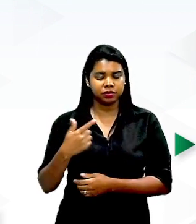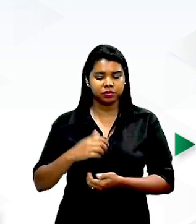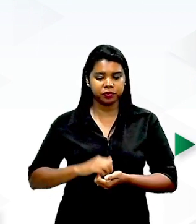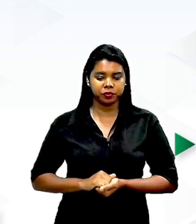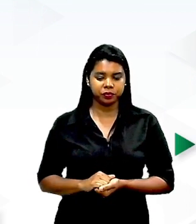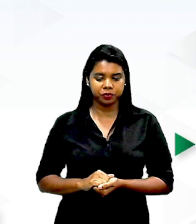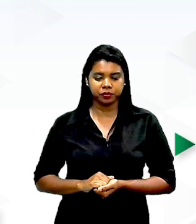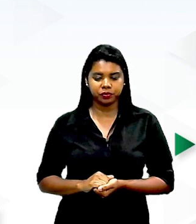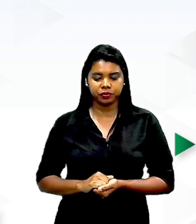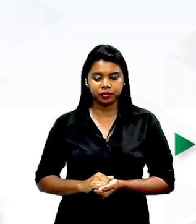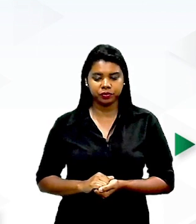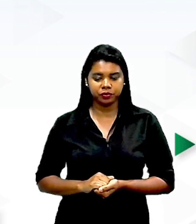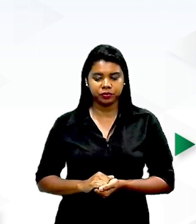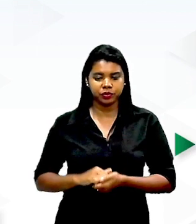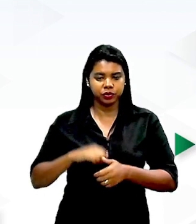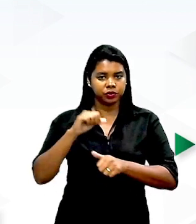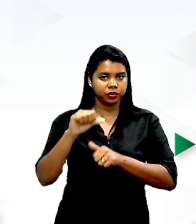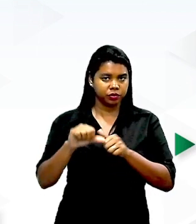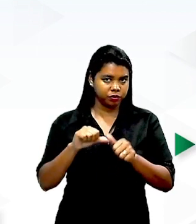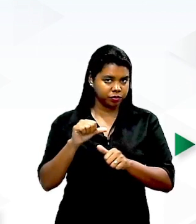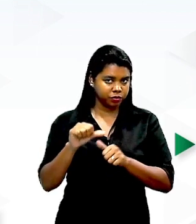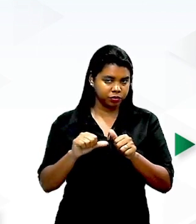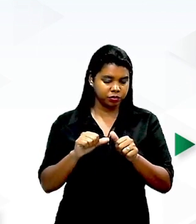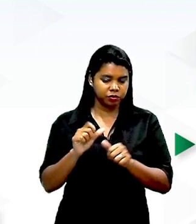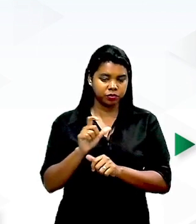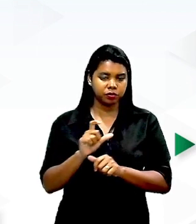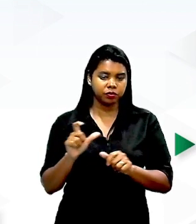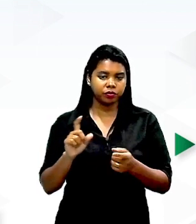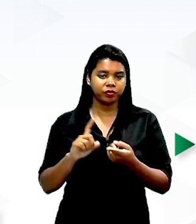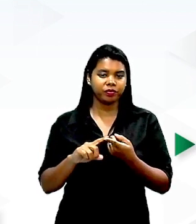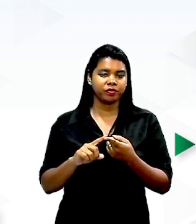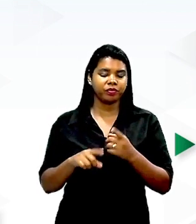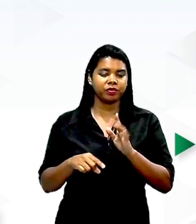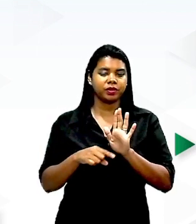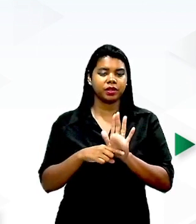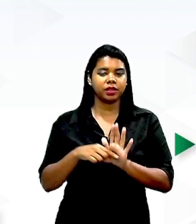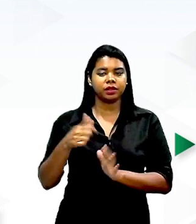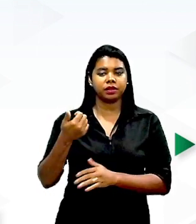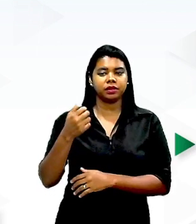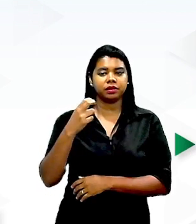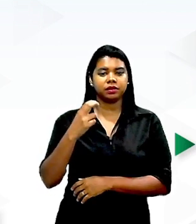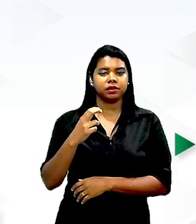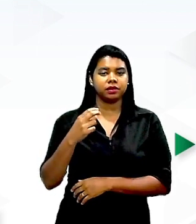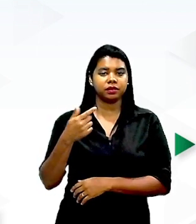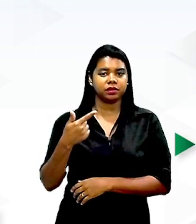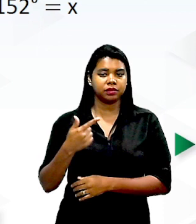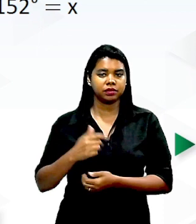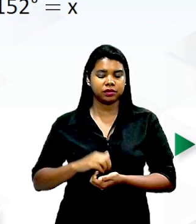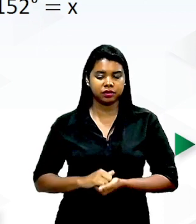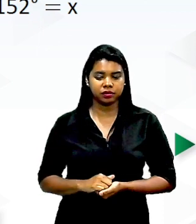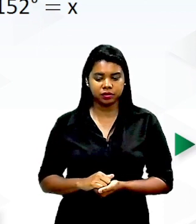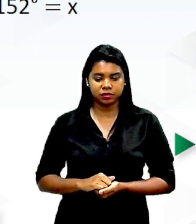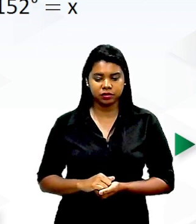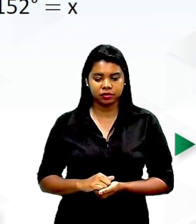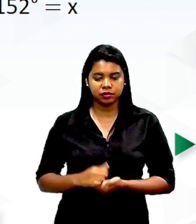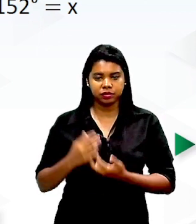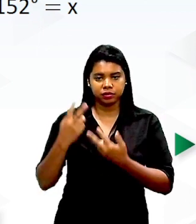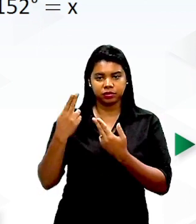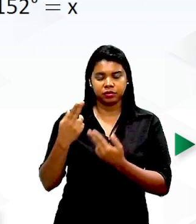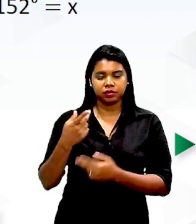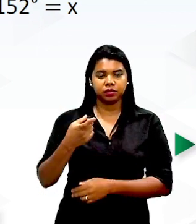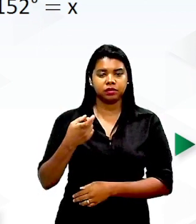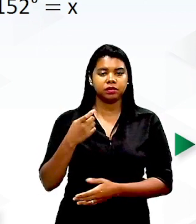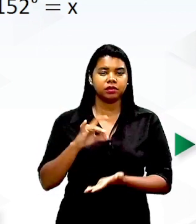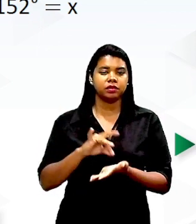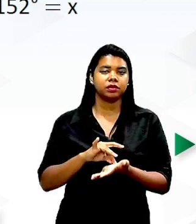cara para o outro lado e muda o sinal, tá bom? 180 menos 152 vai ser igual a x.